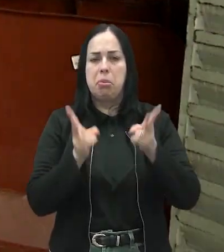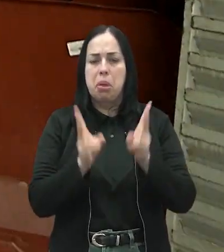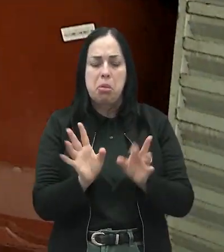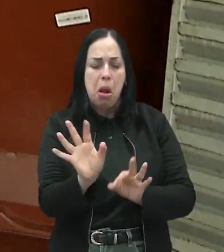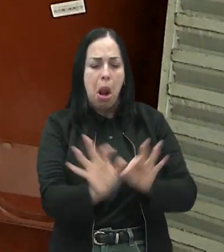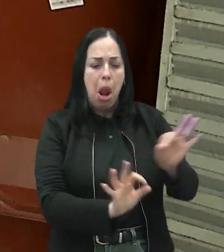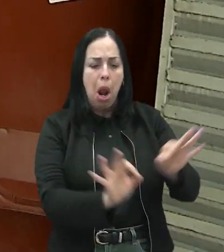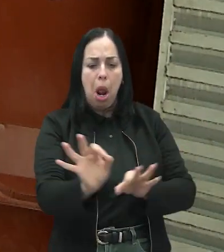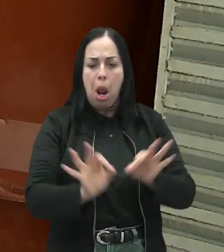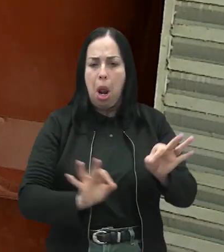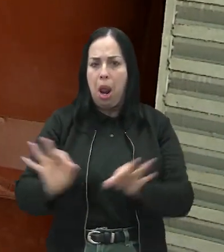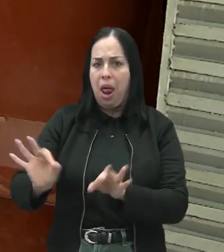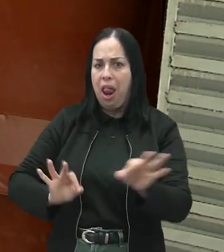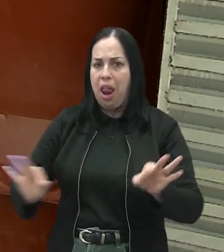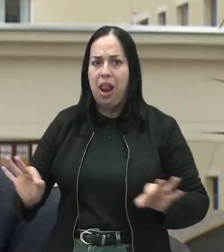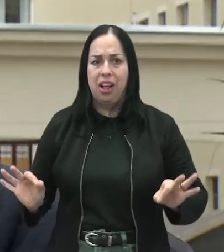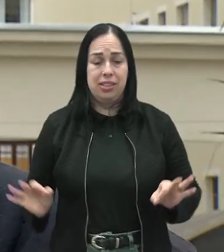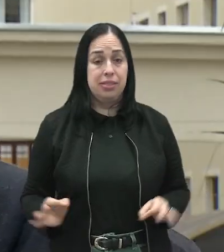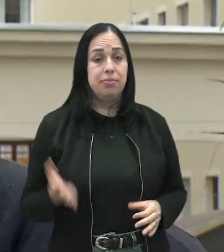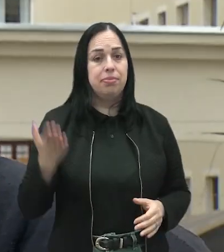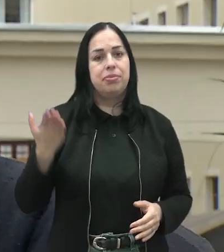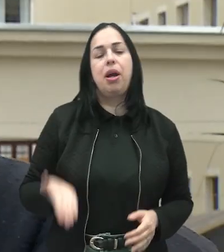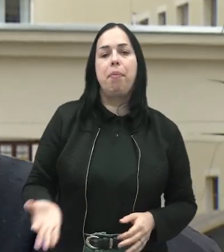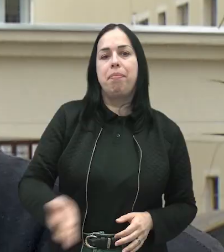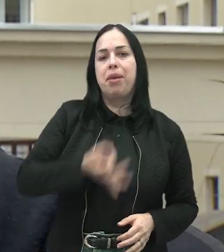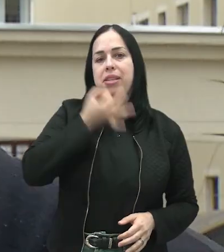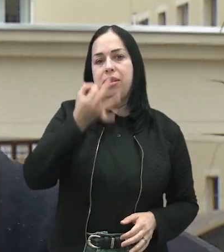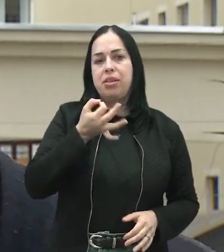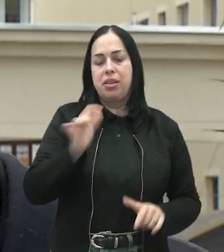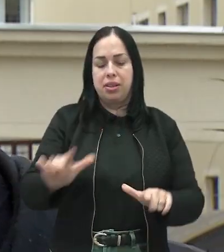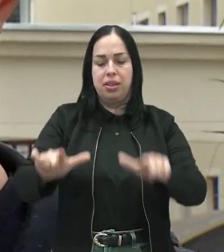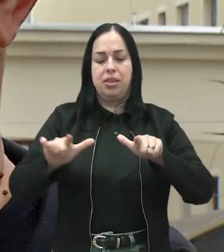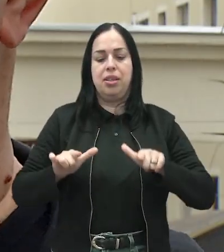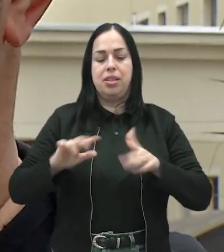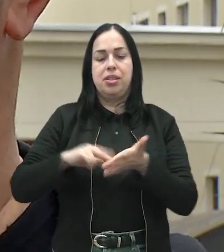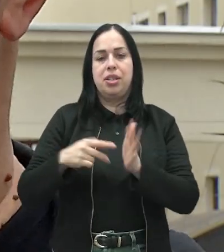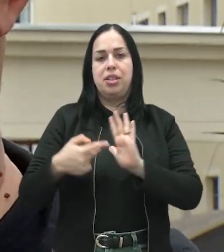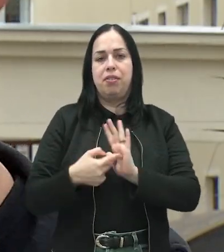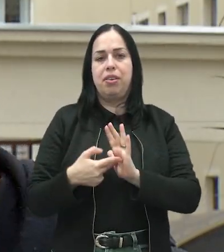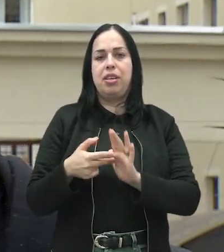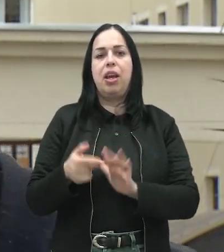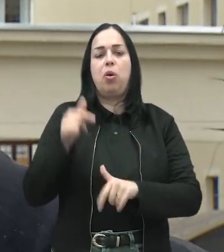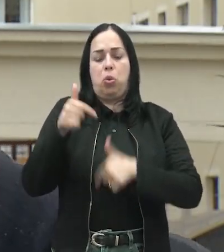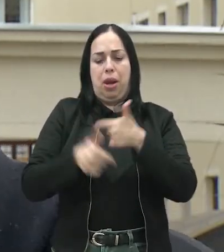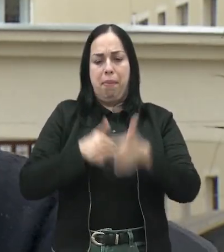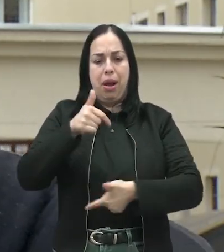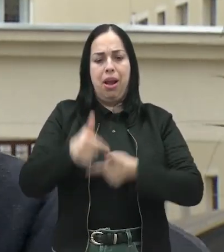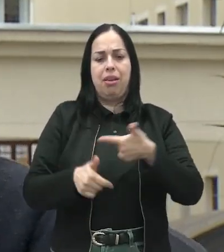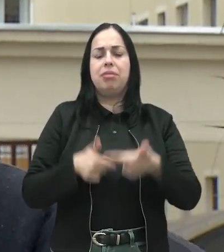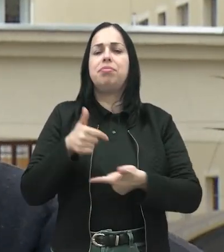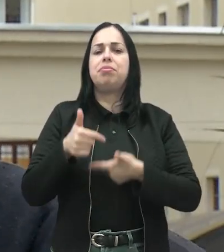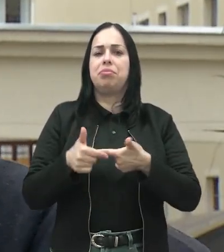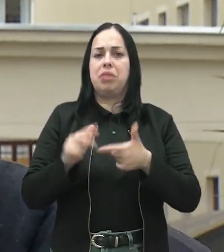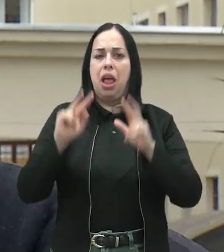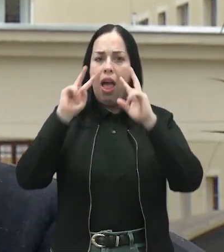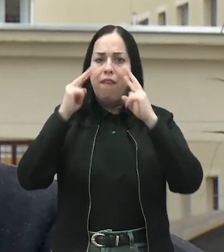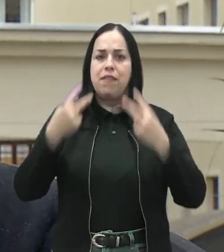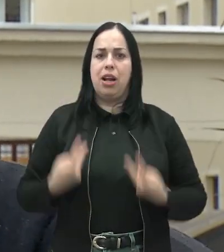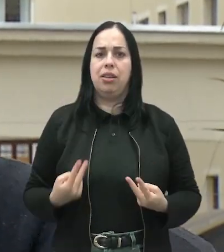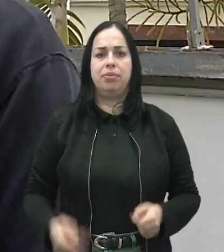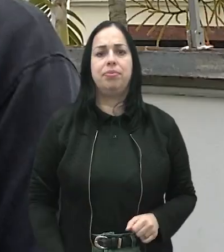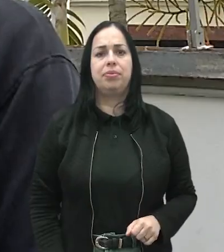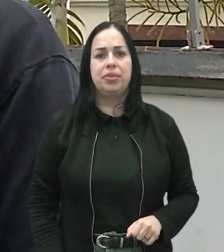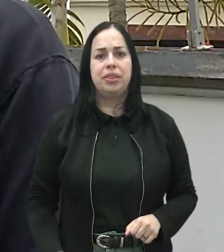manter tudo organizado no seu condomínio. Segundo ele, a certificação é um sinal que o trabalho realizado está sendo